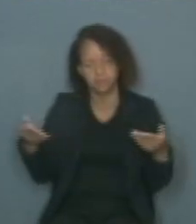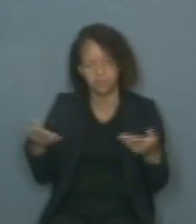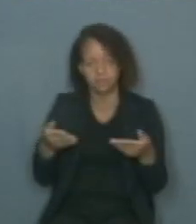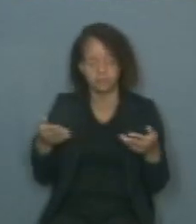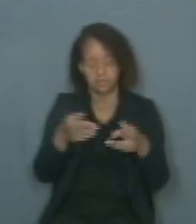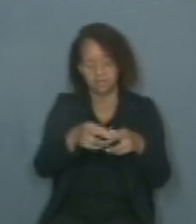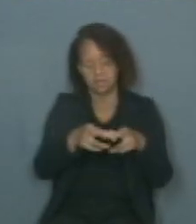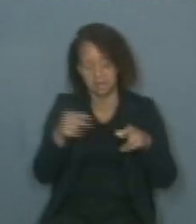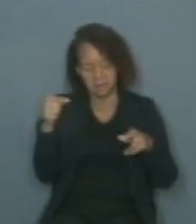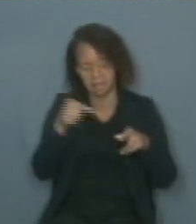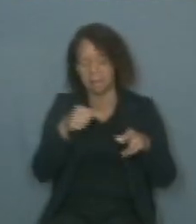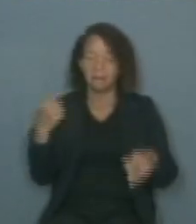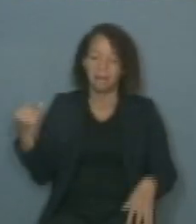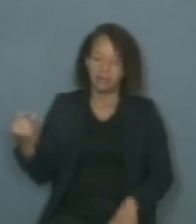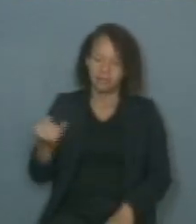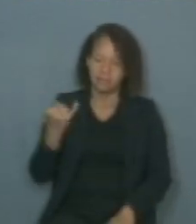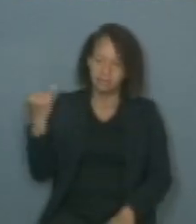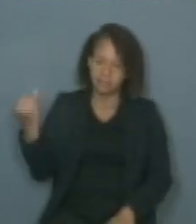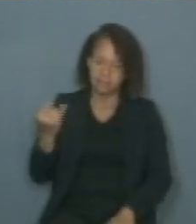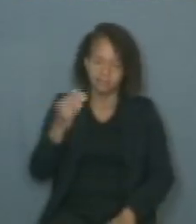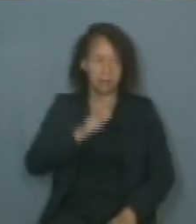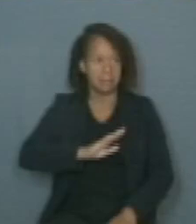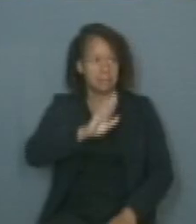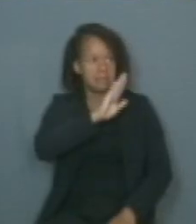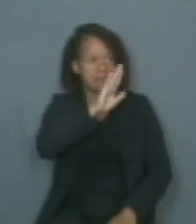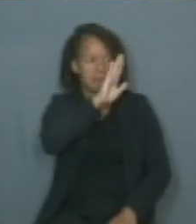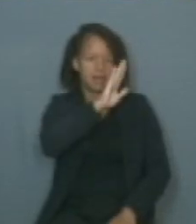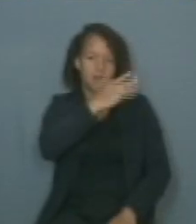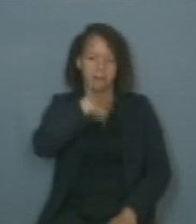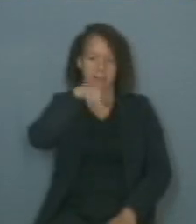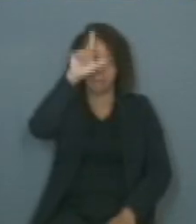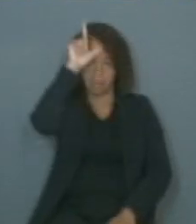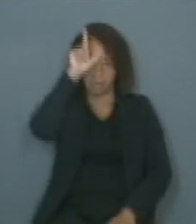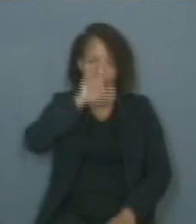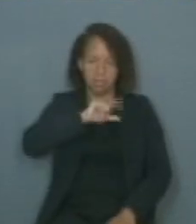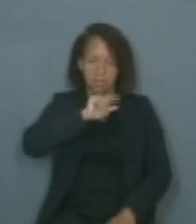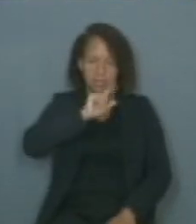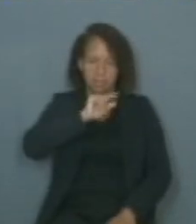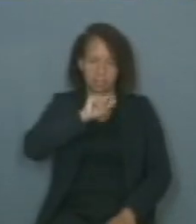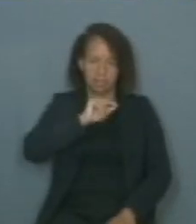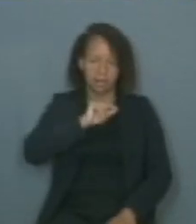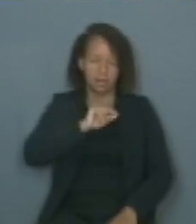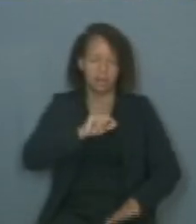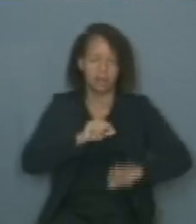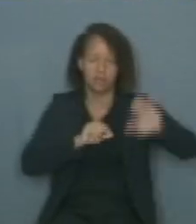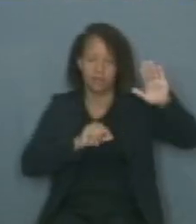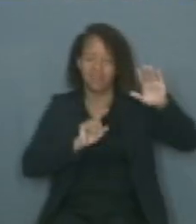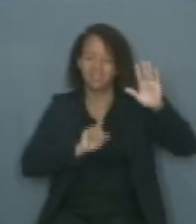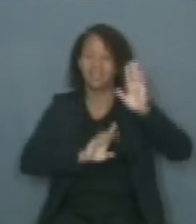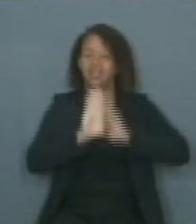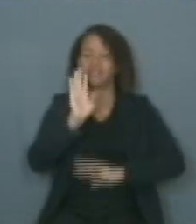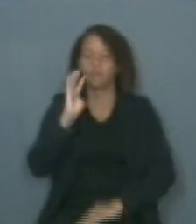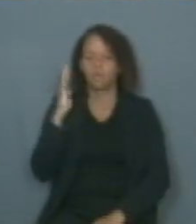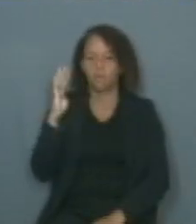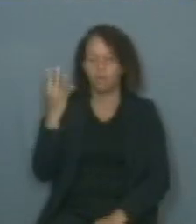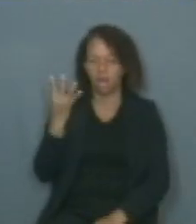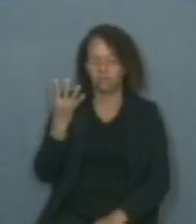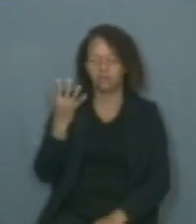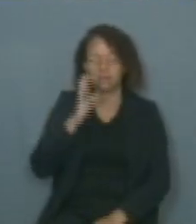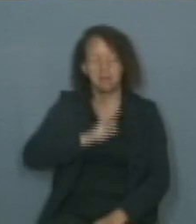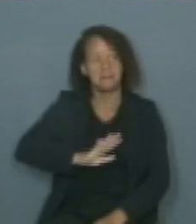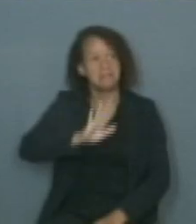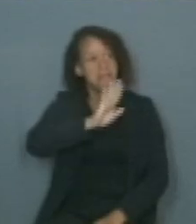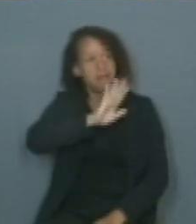um requerimento importante. Uma barreira, como o próprio líder do PSB colocou, de nível 4. Significa que é uma